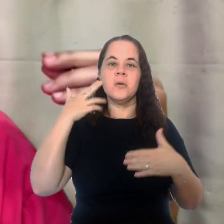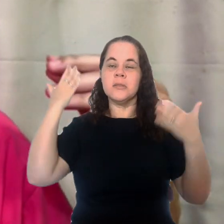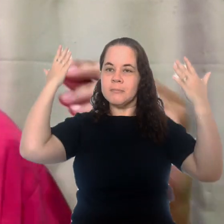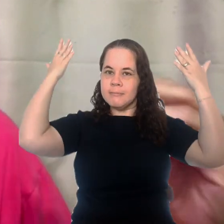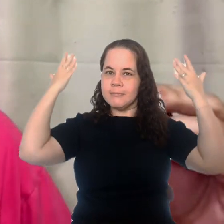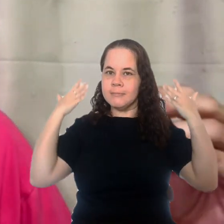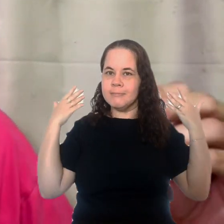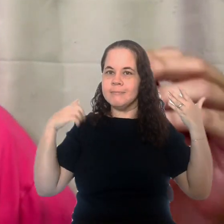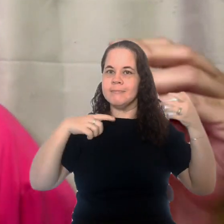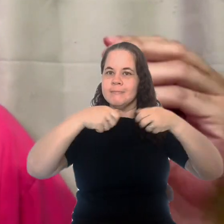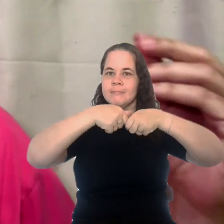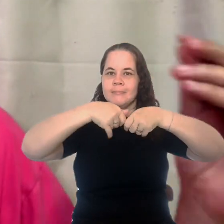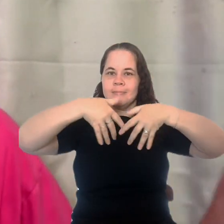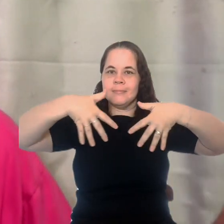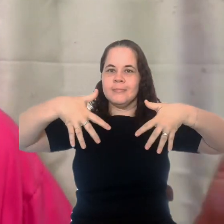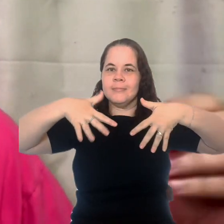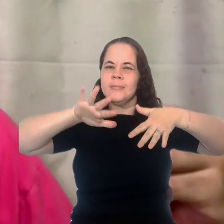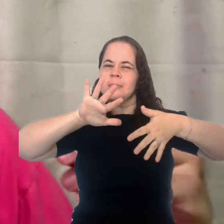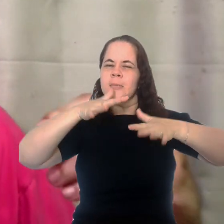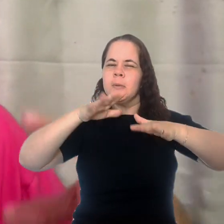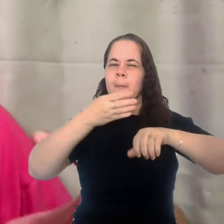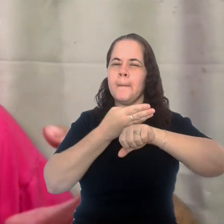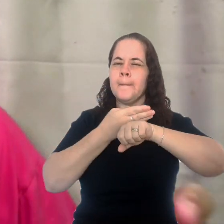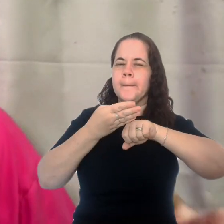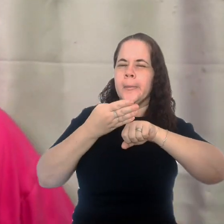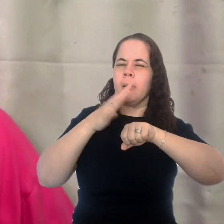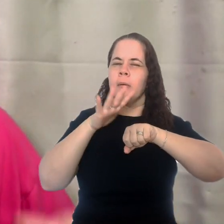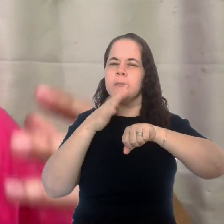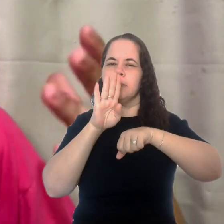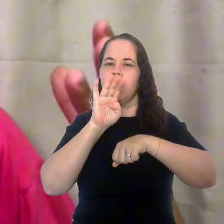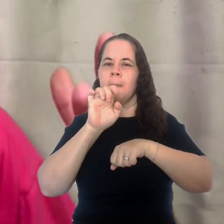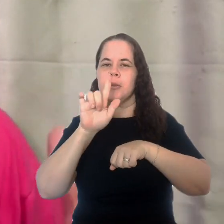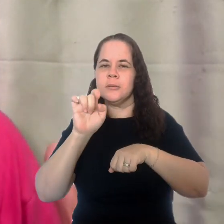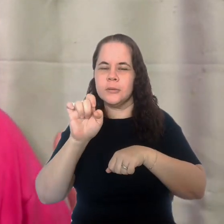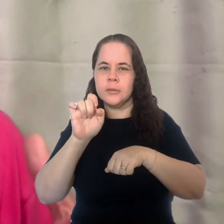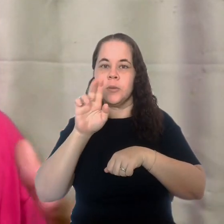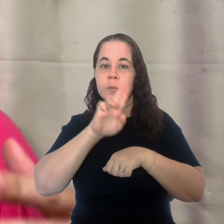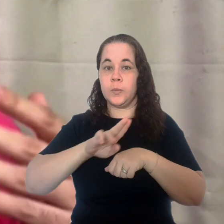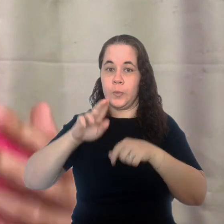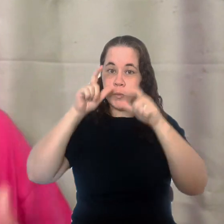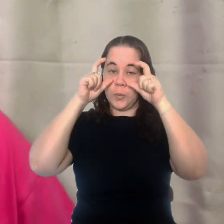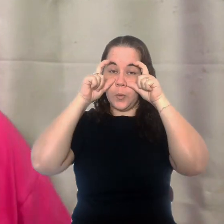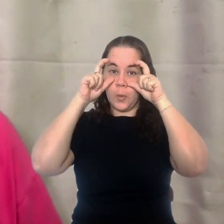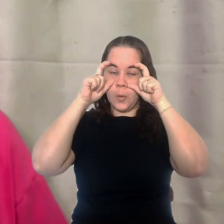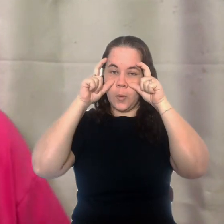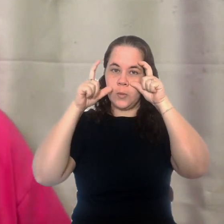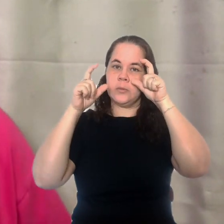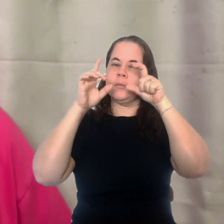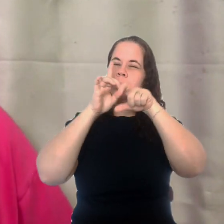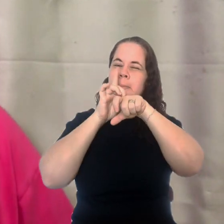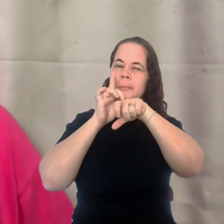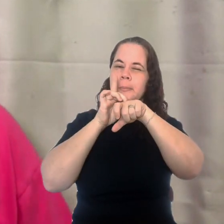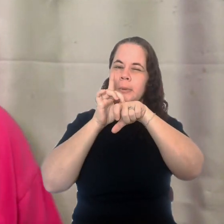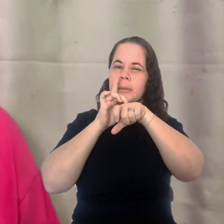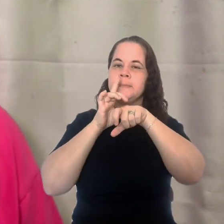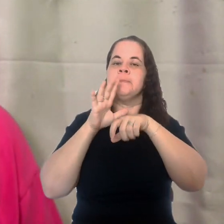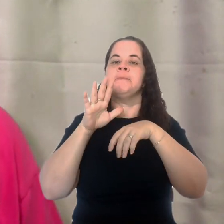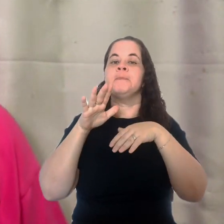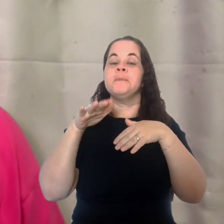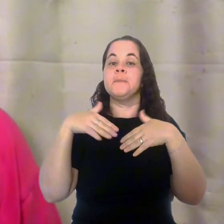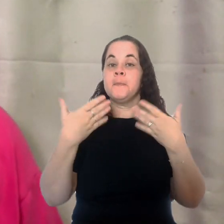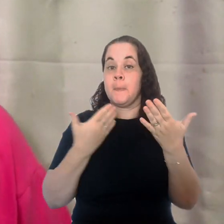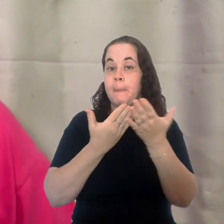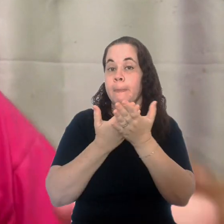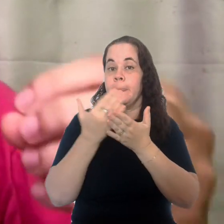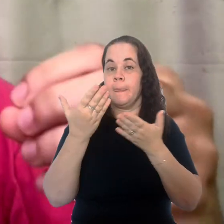fundo tem uma cortina meio branco, meio bege. Eu uso um óculos com armação preta. E a gente vai